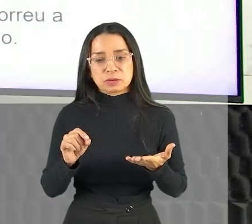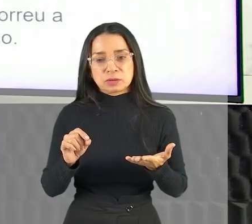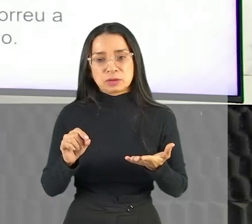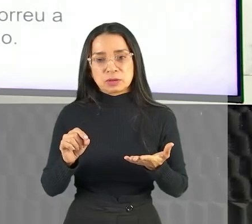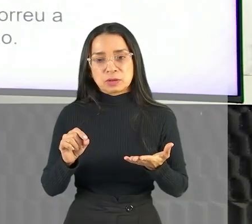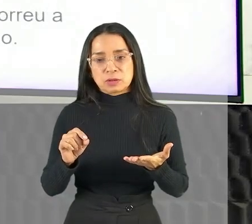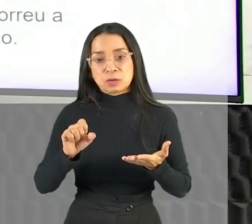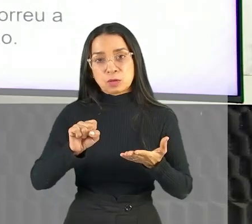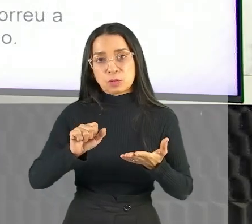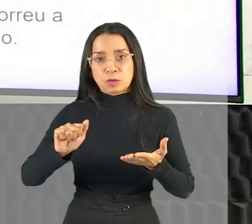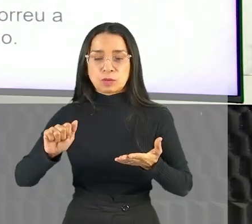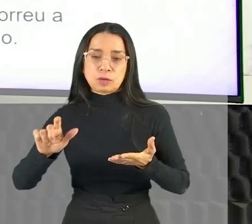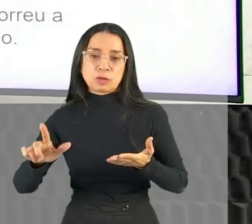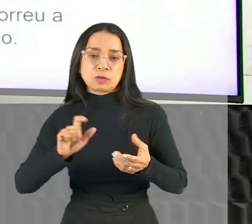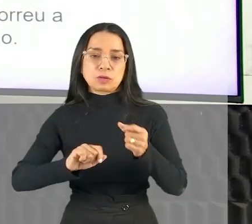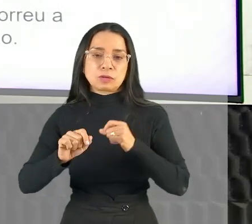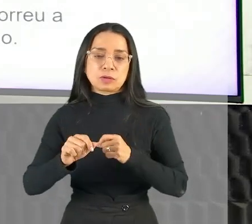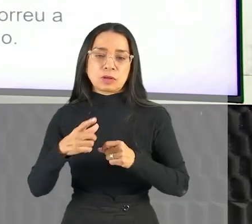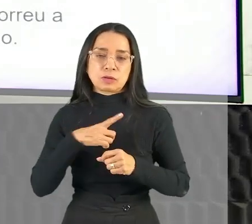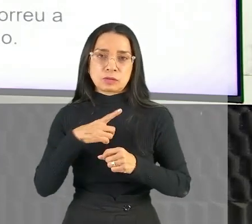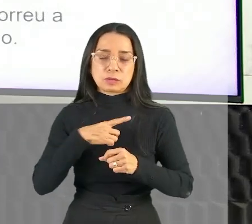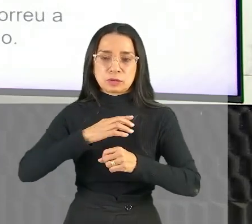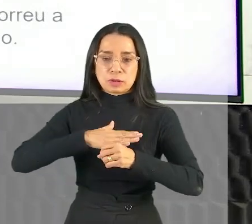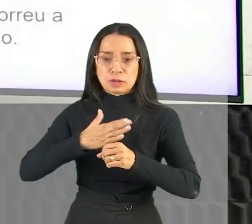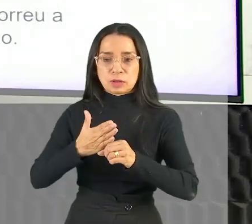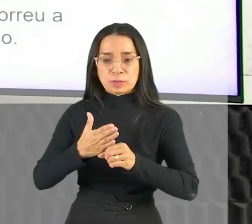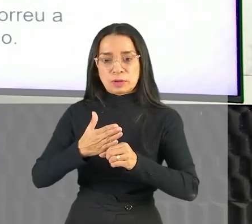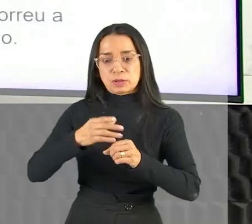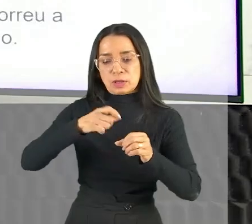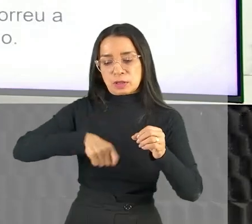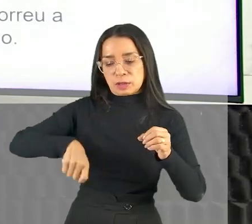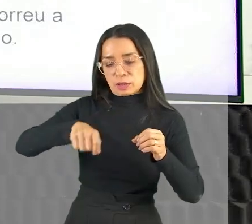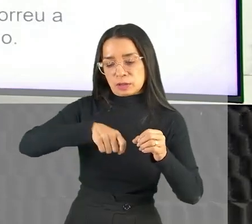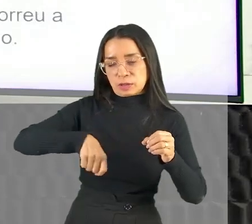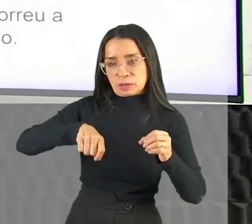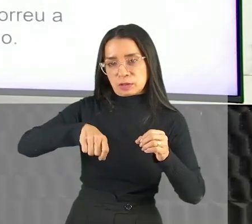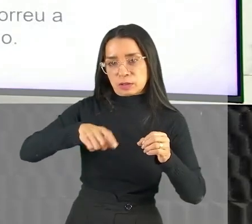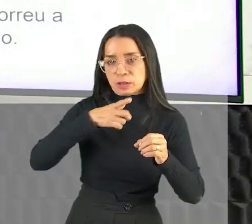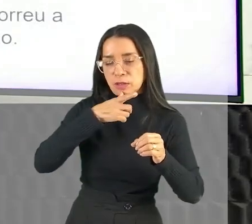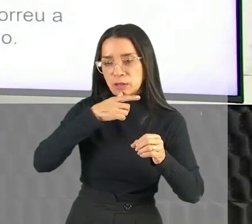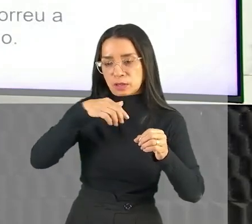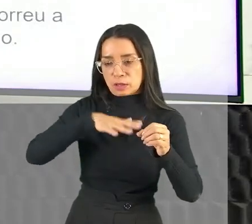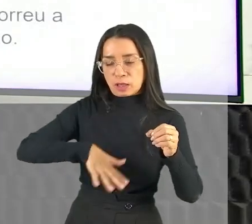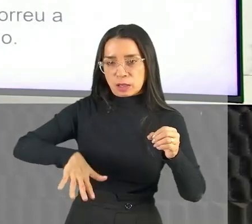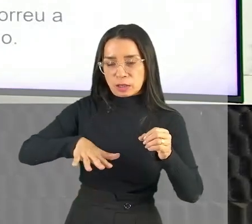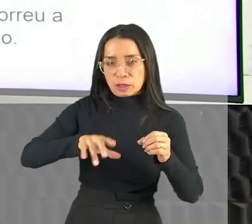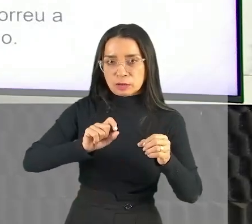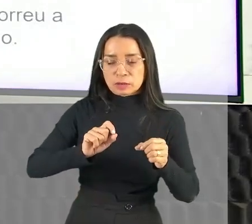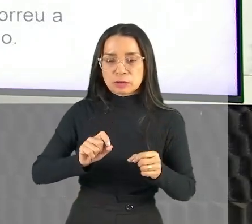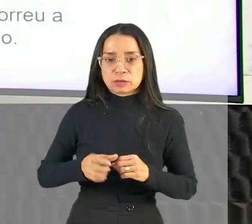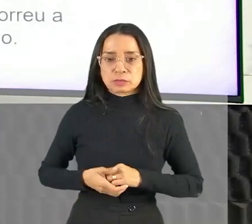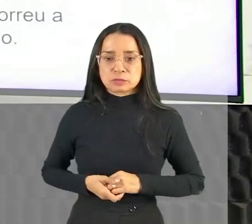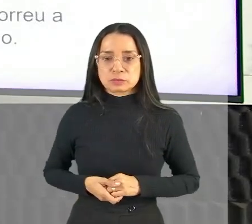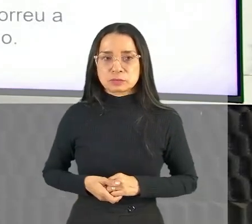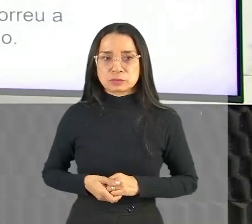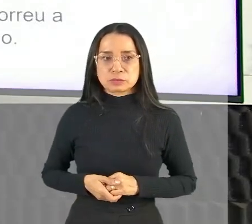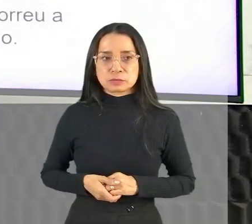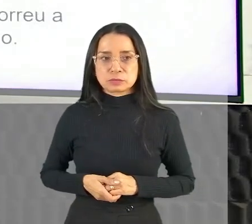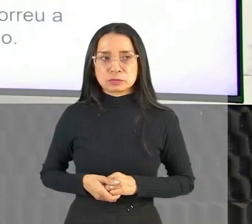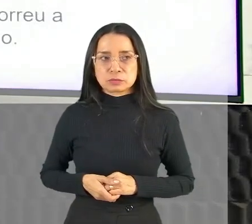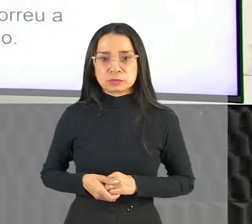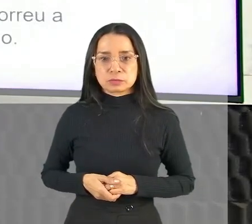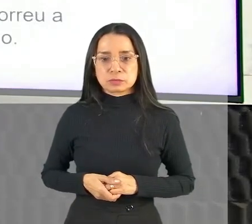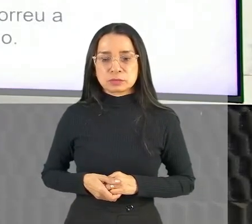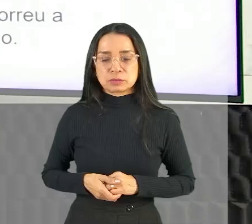O sal, né, presente na solução externa, né, a batata, ele